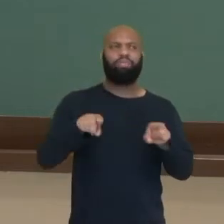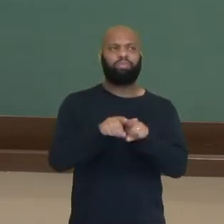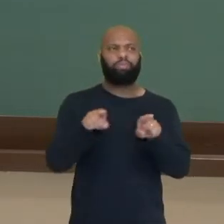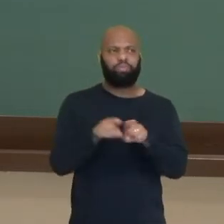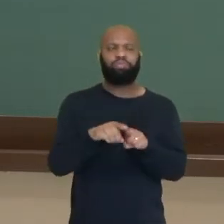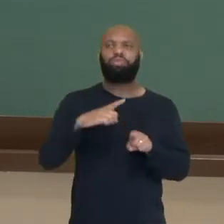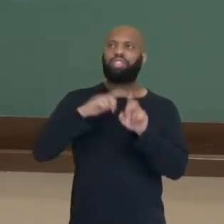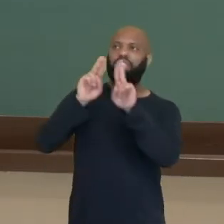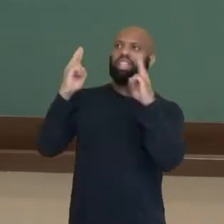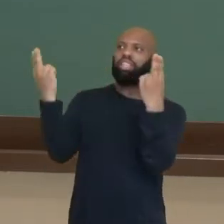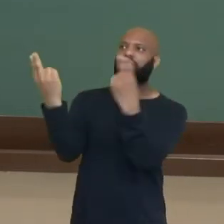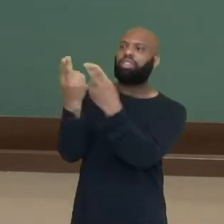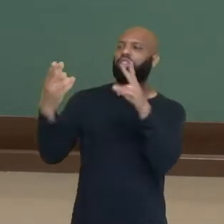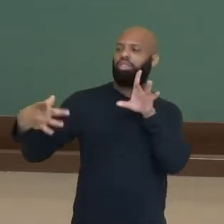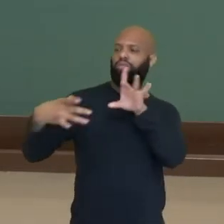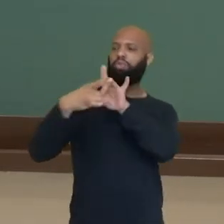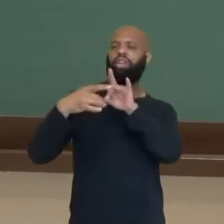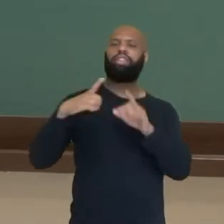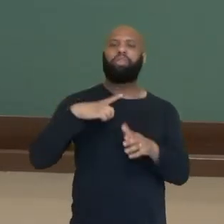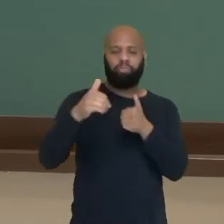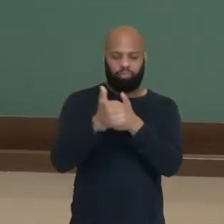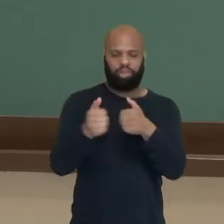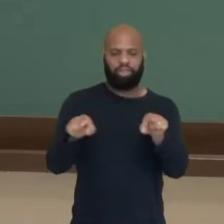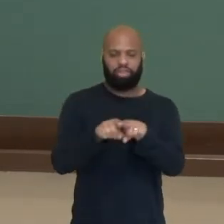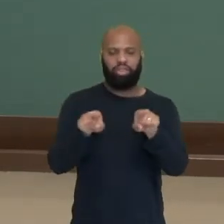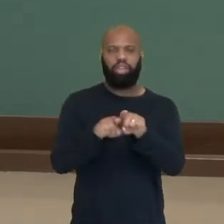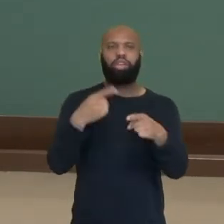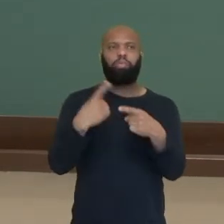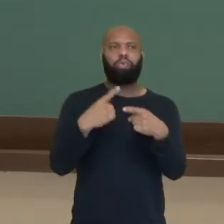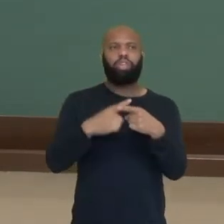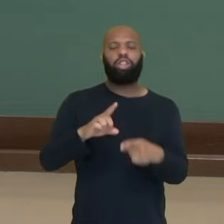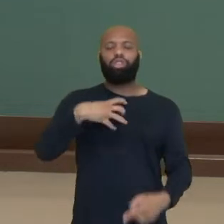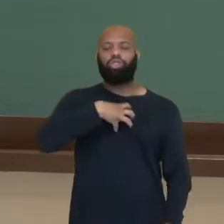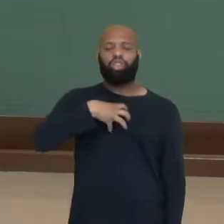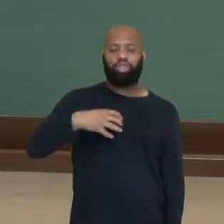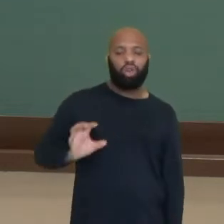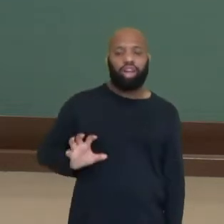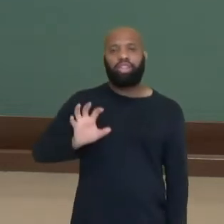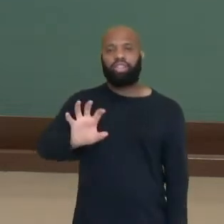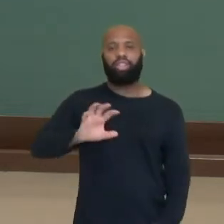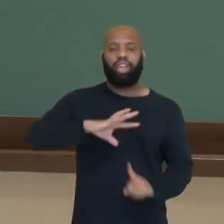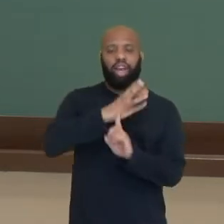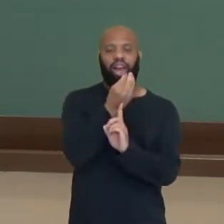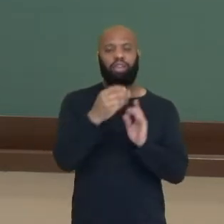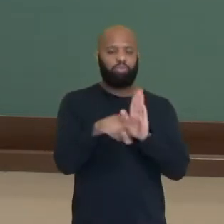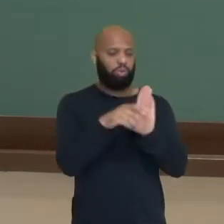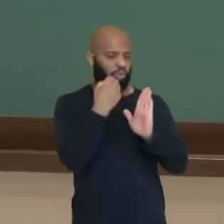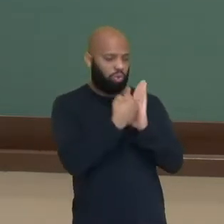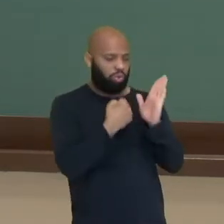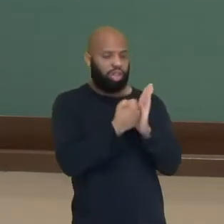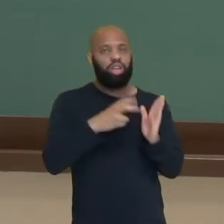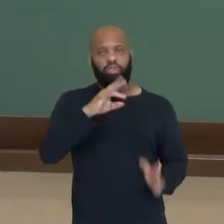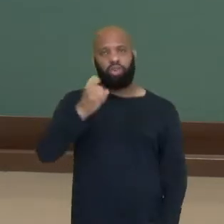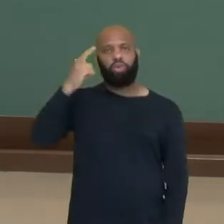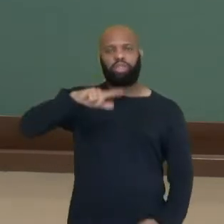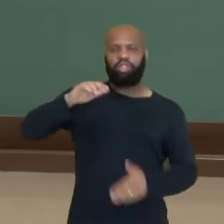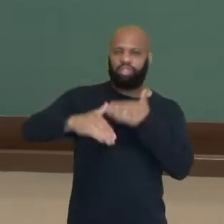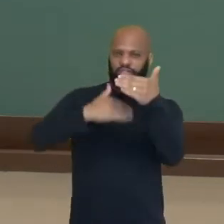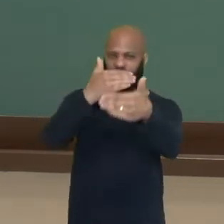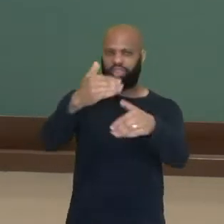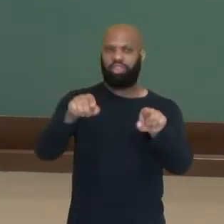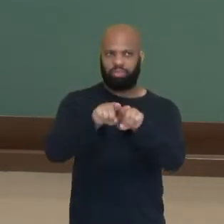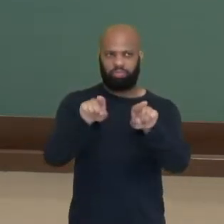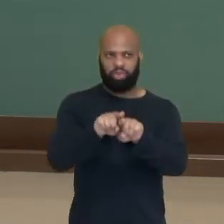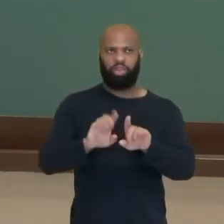com o universo que nos rodeia, não é mesmo? Que só assim que essa arte marcial vai conseguir se